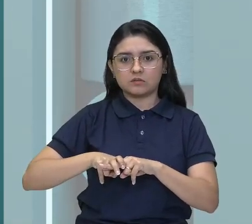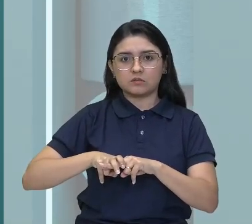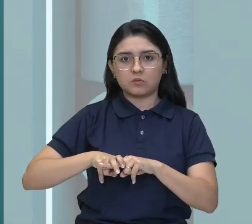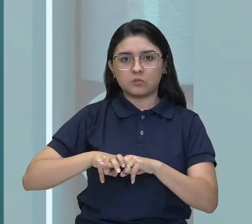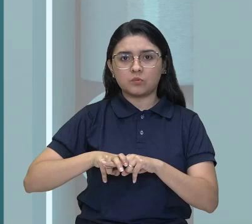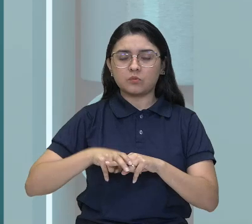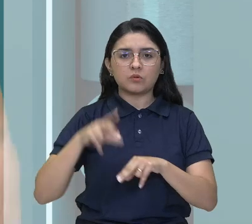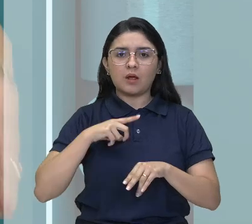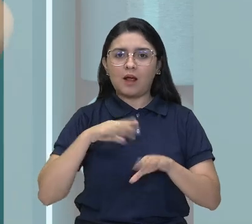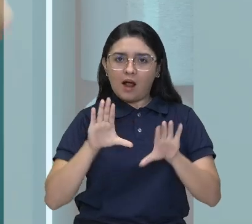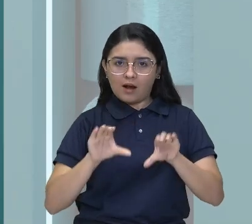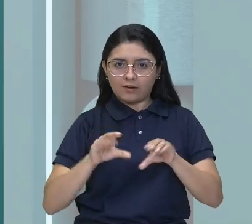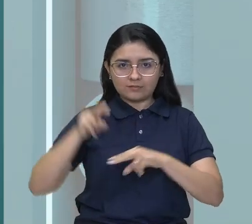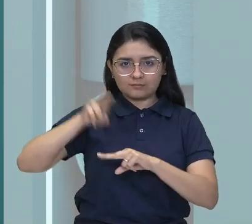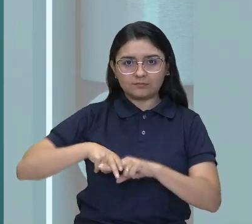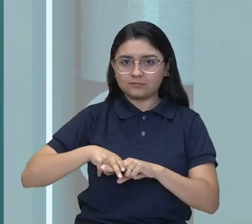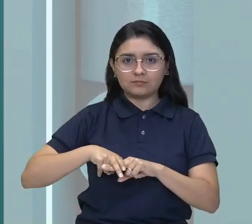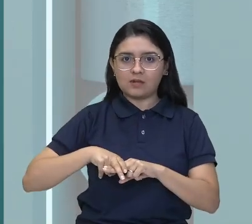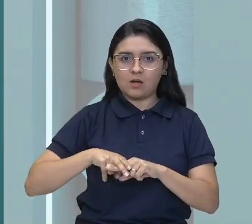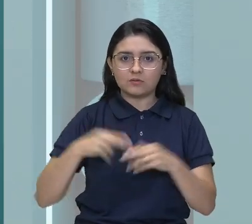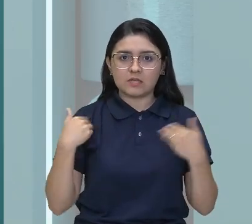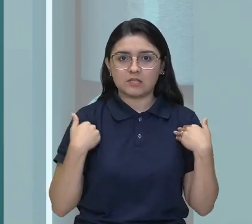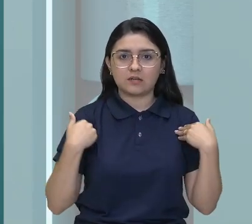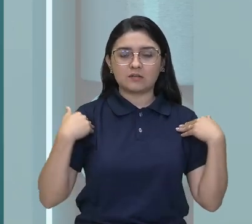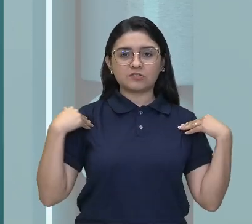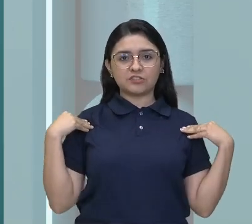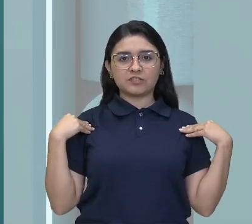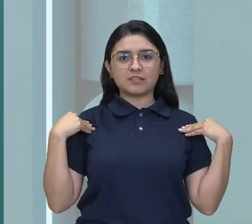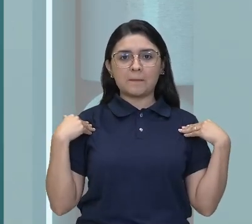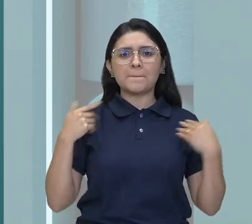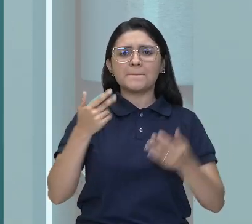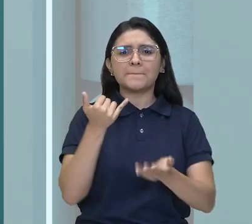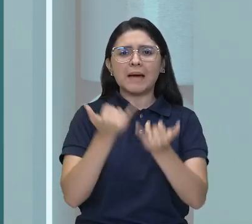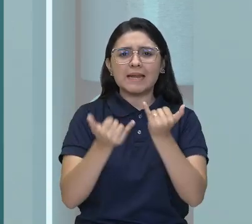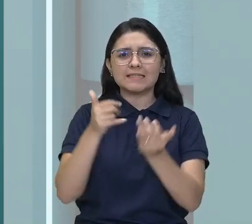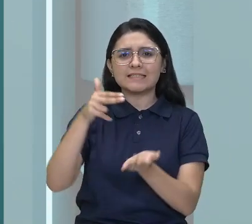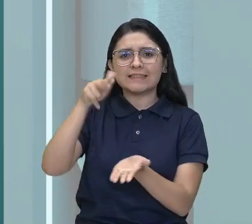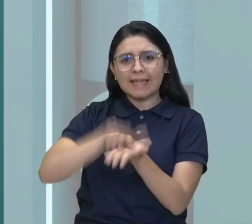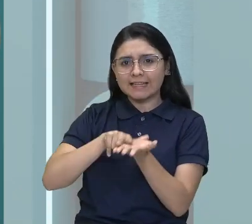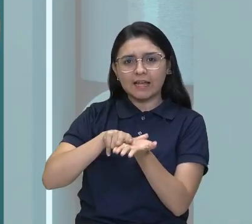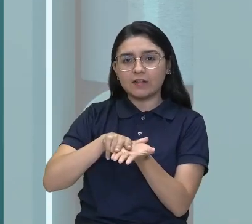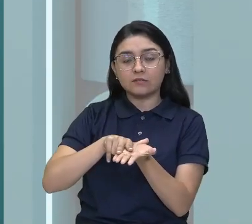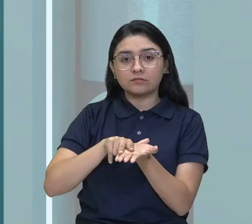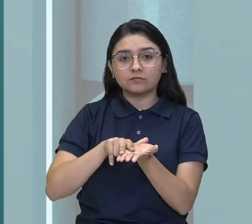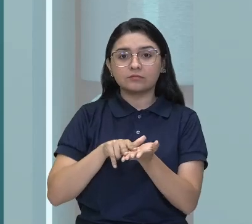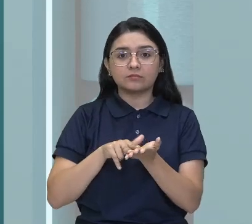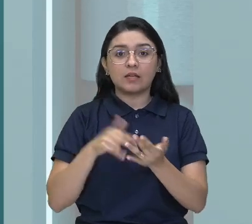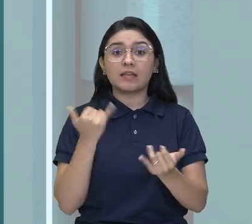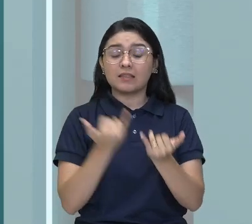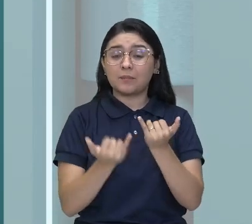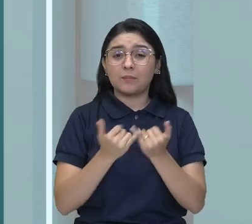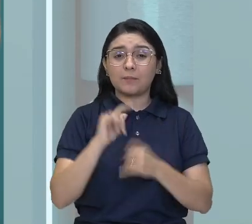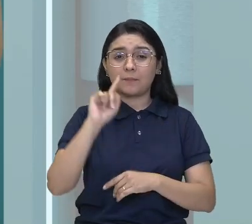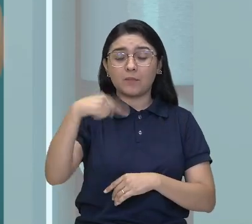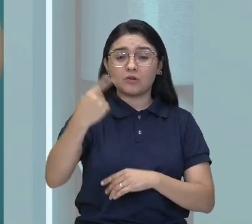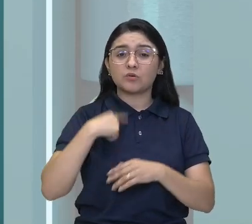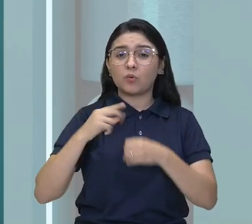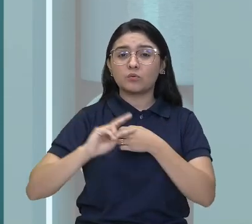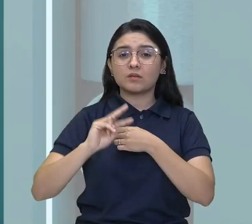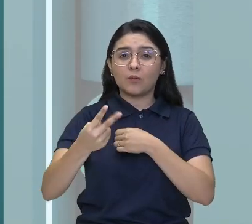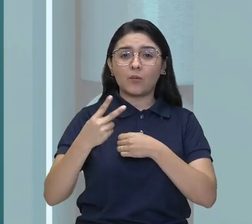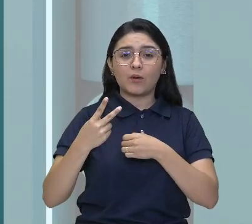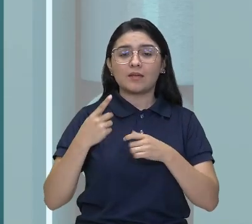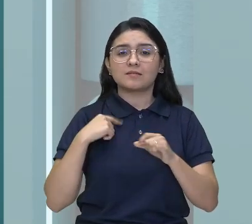com as bundas, né? Sentam com as costas, ficam lá deitados. Isso aí depois não sabe o que vai acarretar, a questão